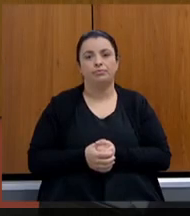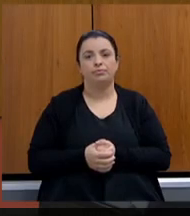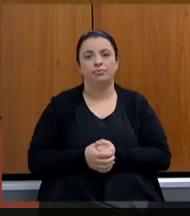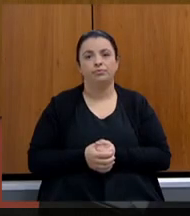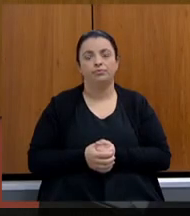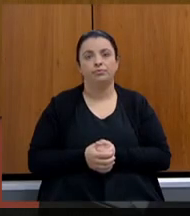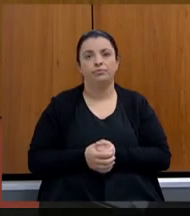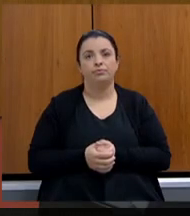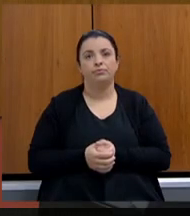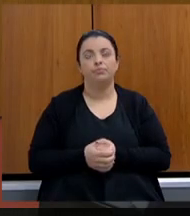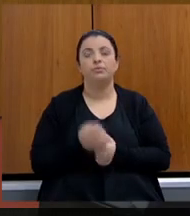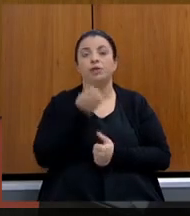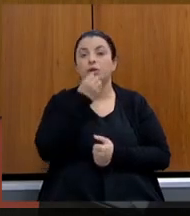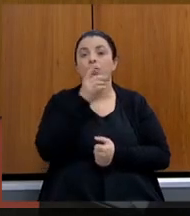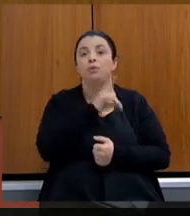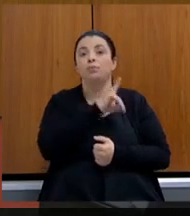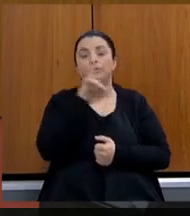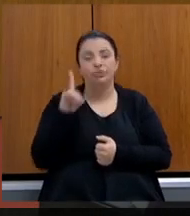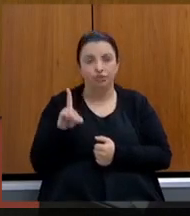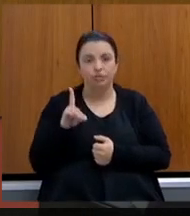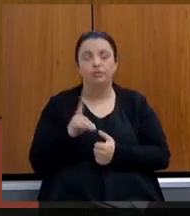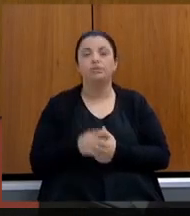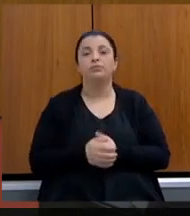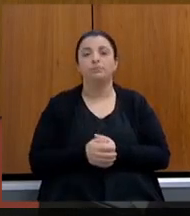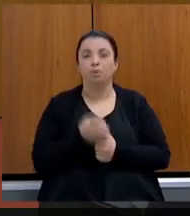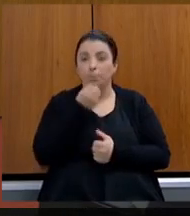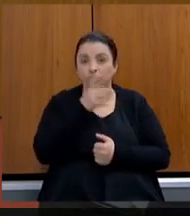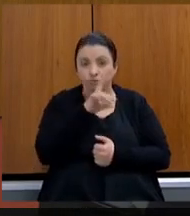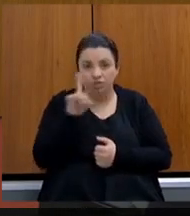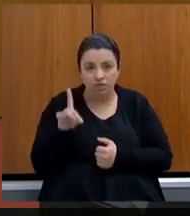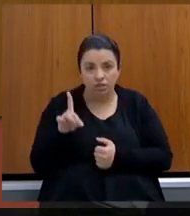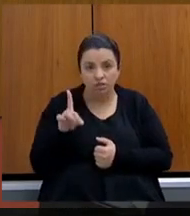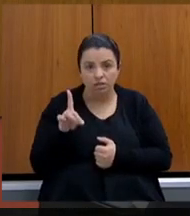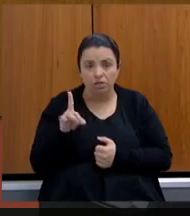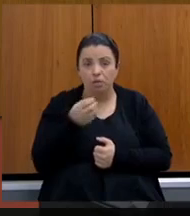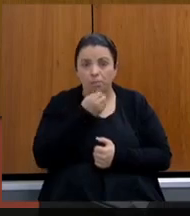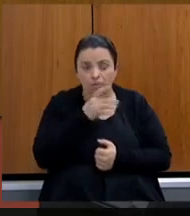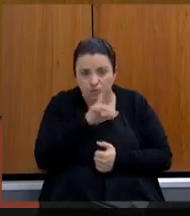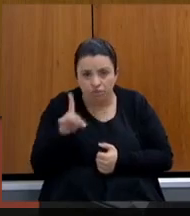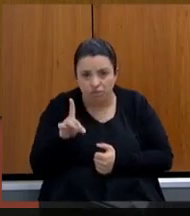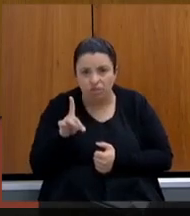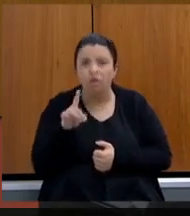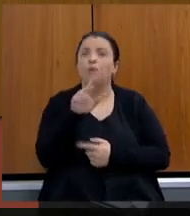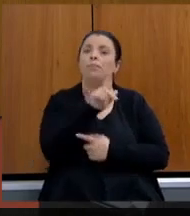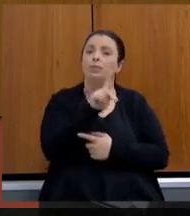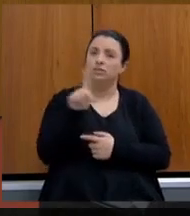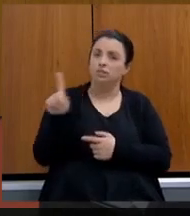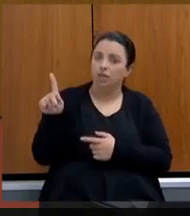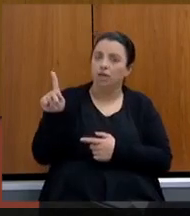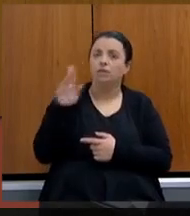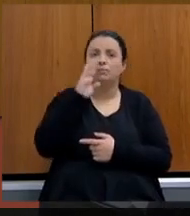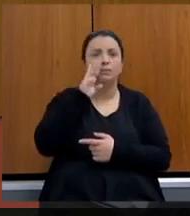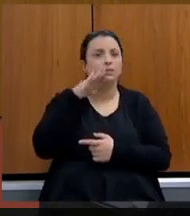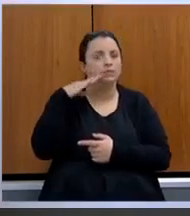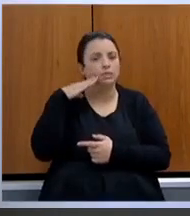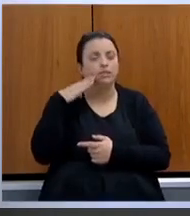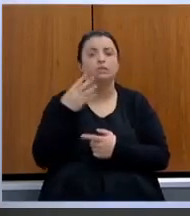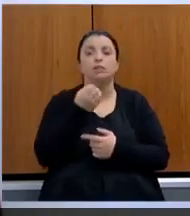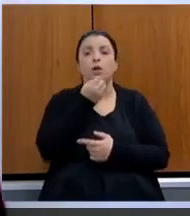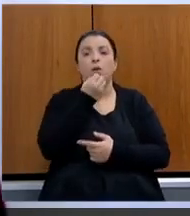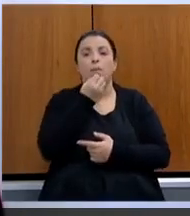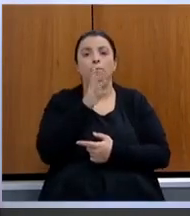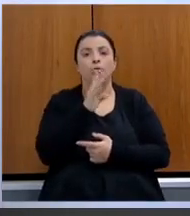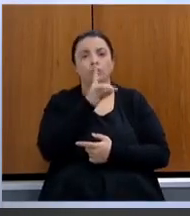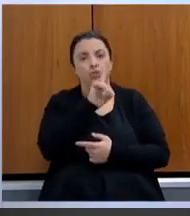bom dia bom dia bom dia apresenta de Siqueira Bom